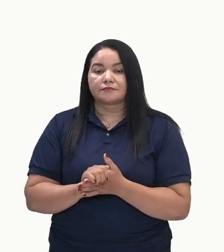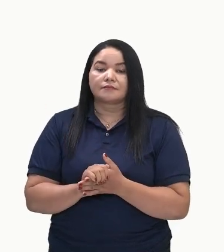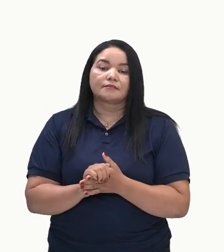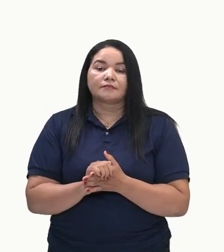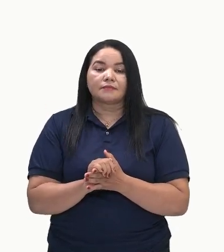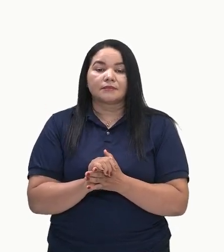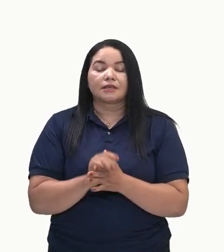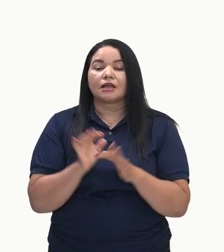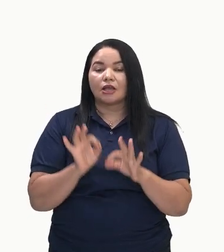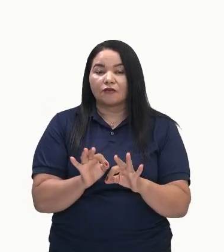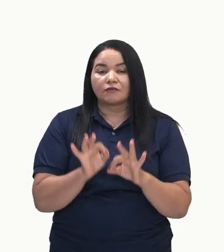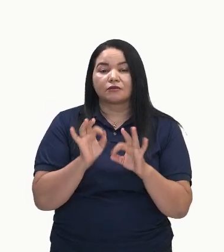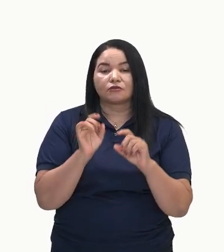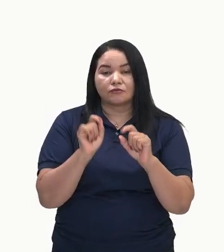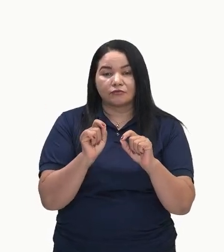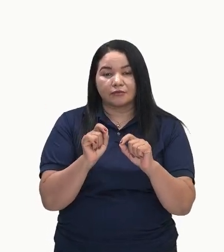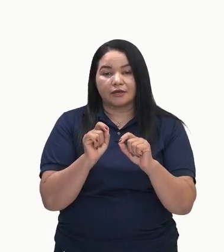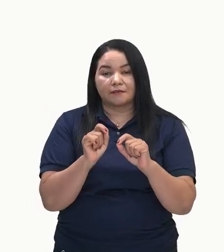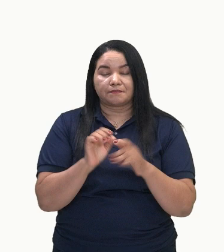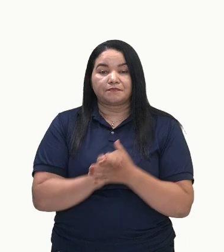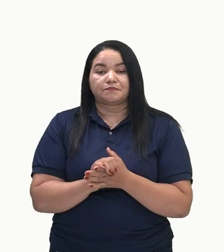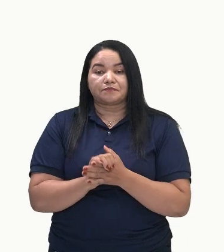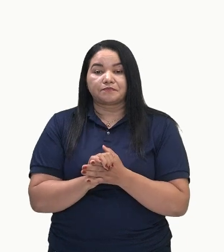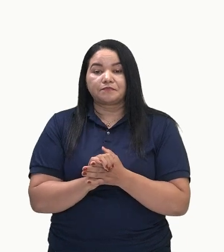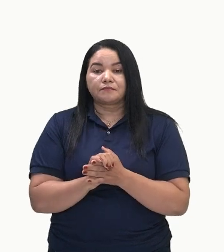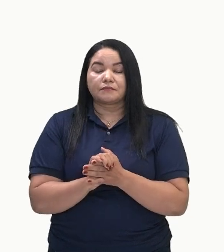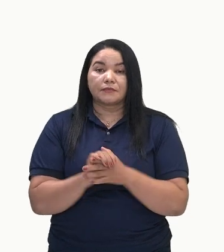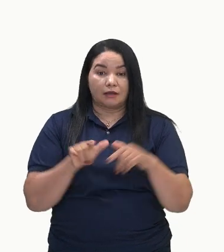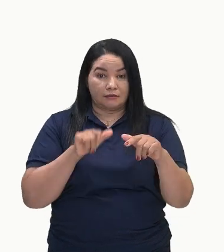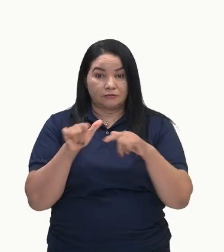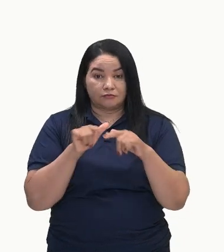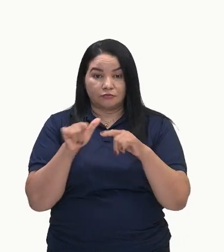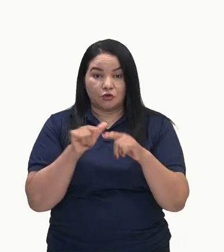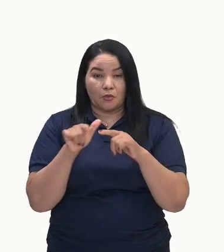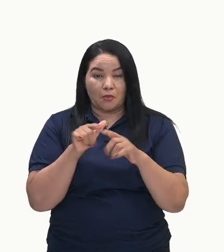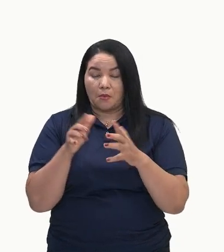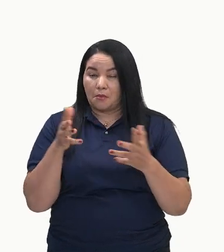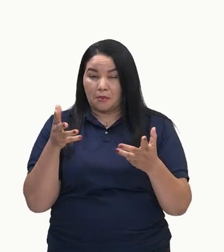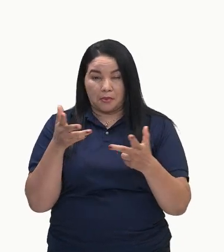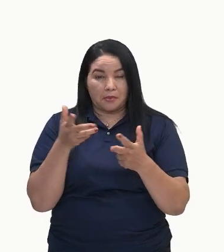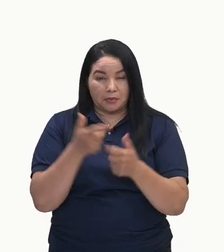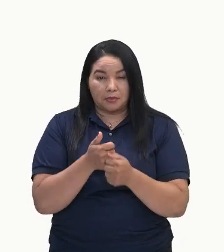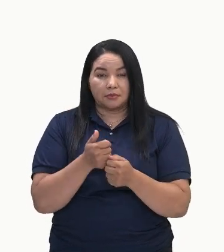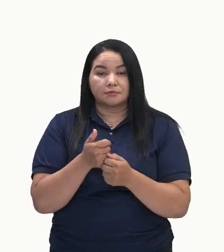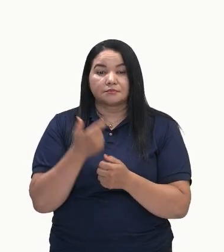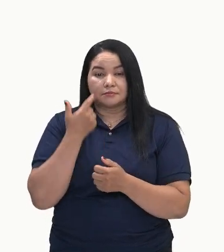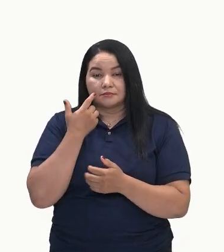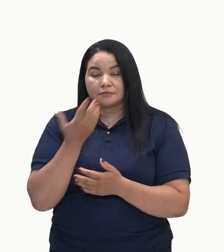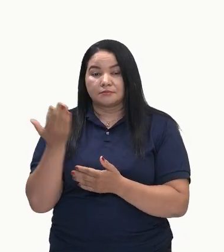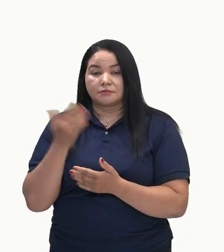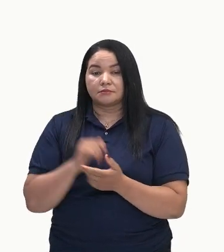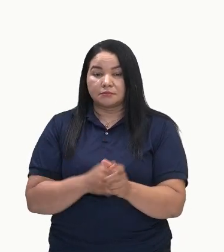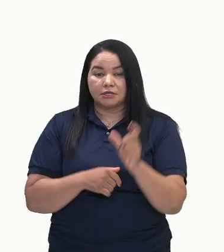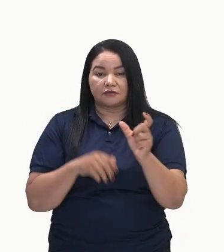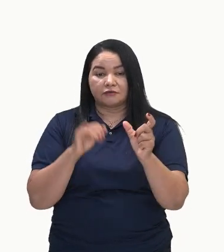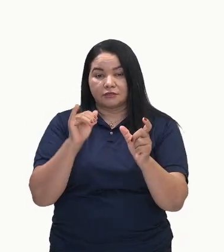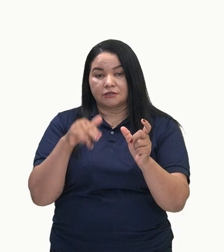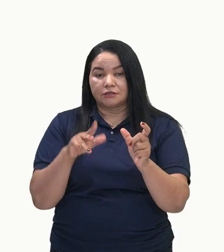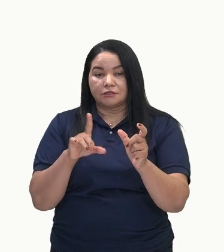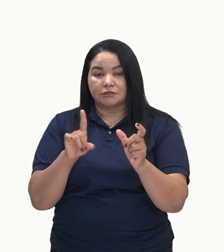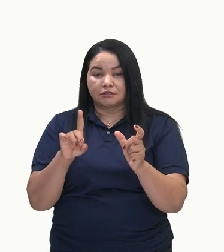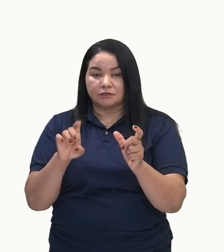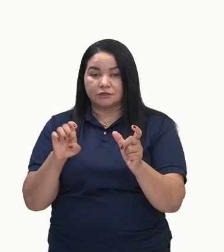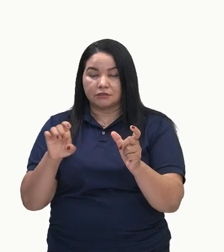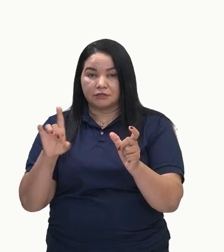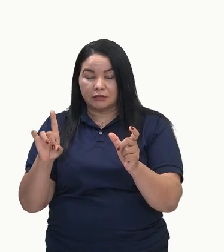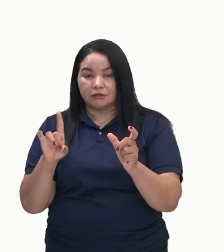uma performance magnífica. Foi, na verdade, indeed, né, para reforçar, então, um ponto,